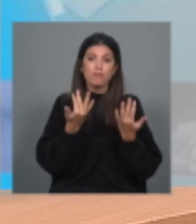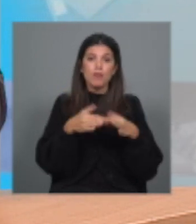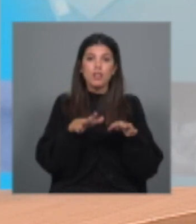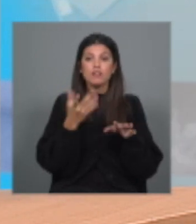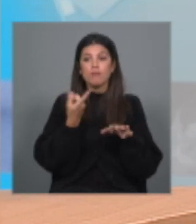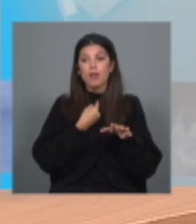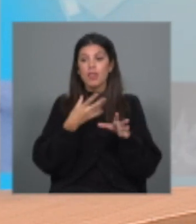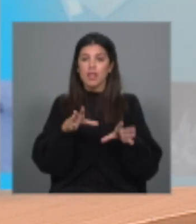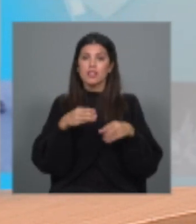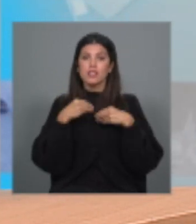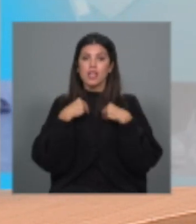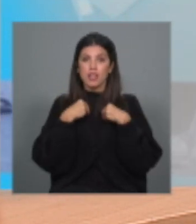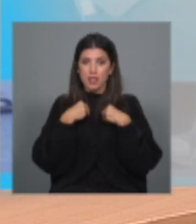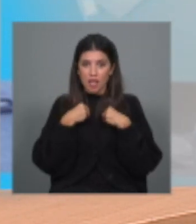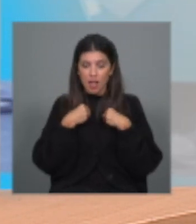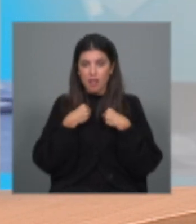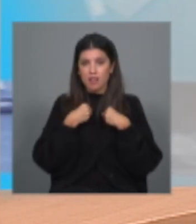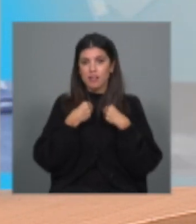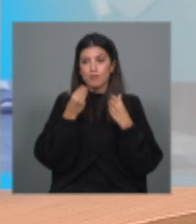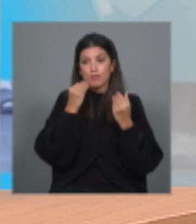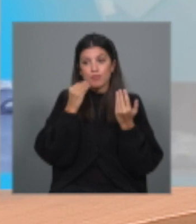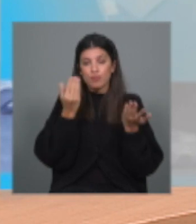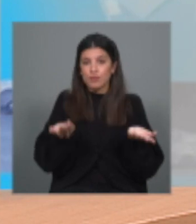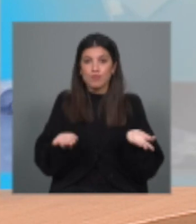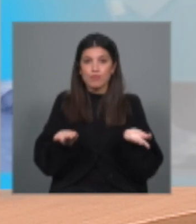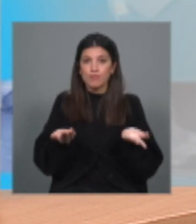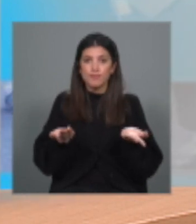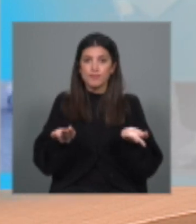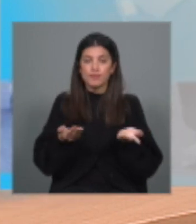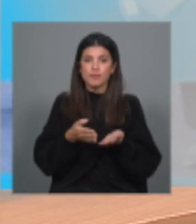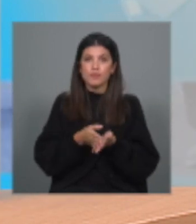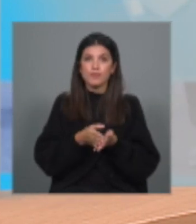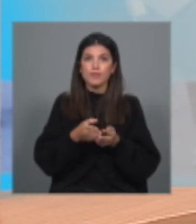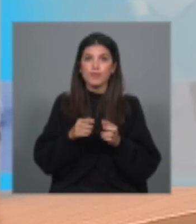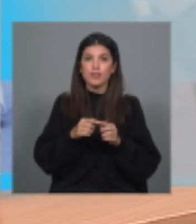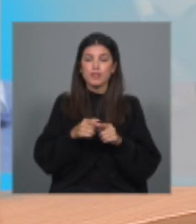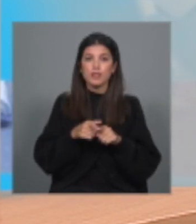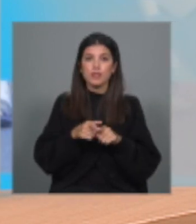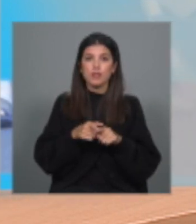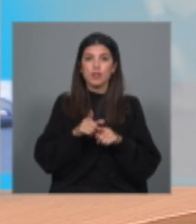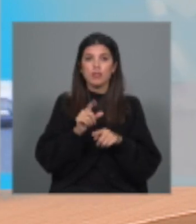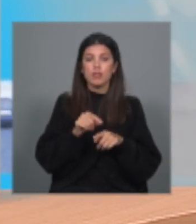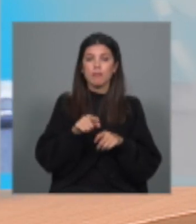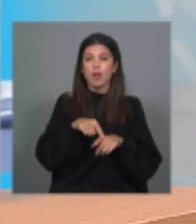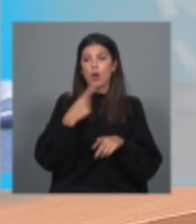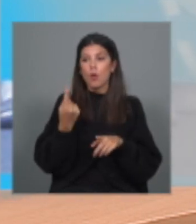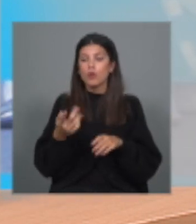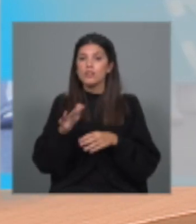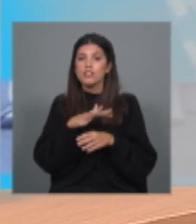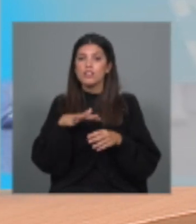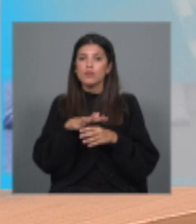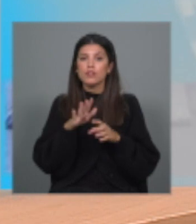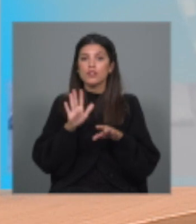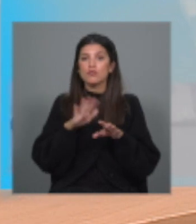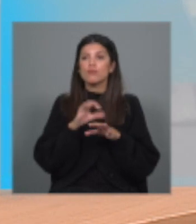são próprias das estruturas e dos agentes, que não são capazes de mais, e há outras que são também dos